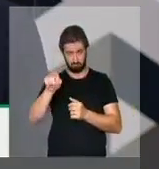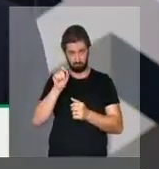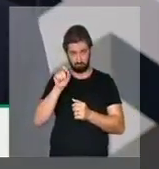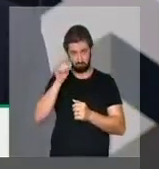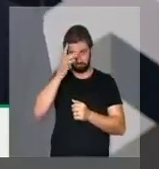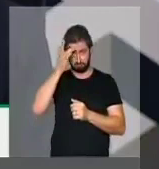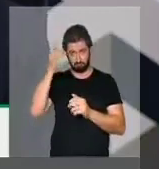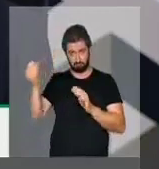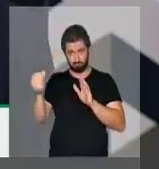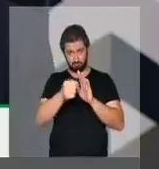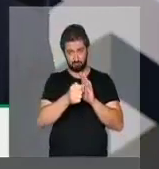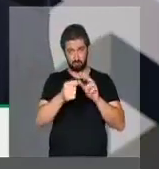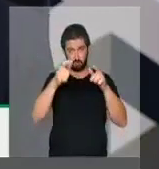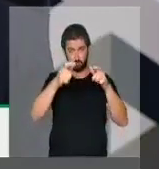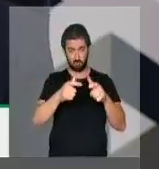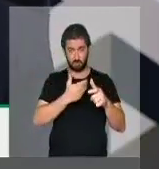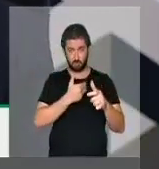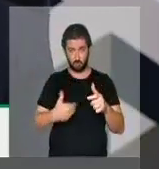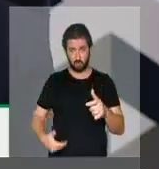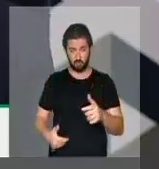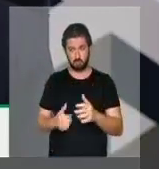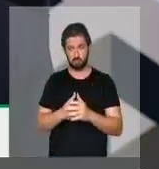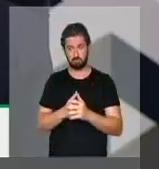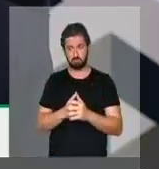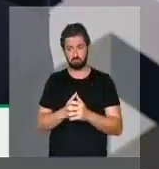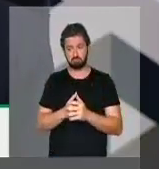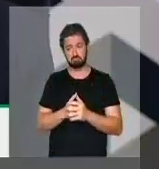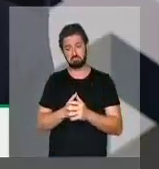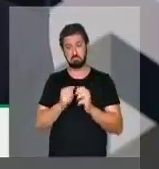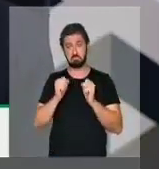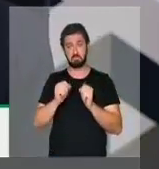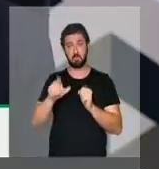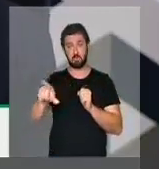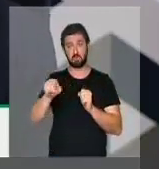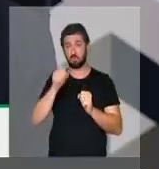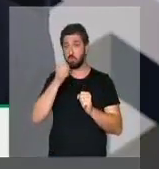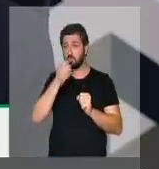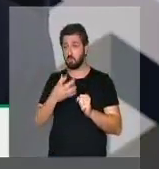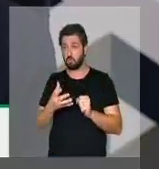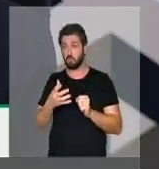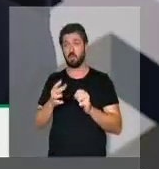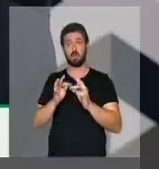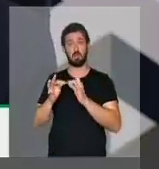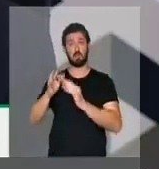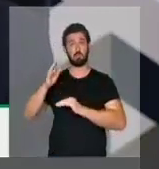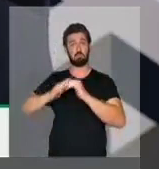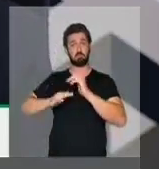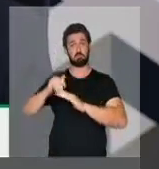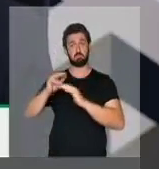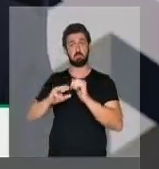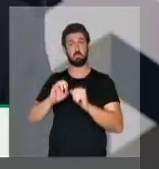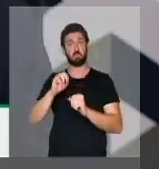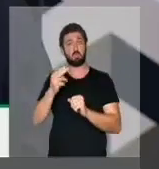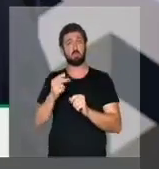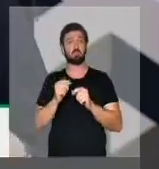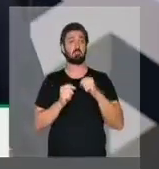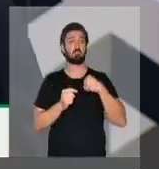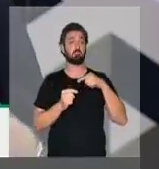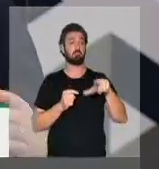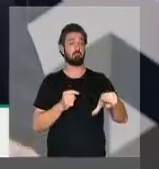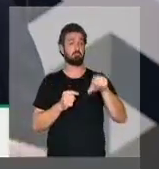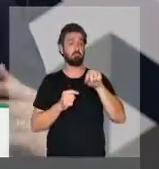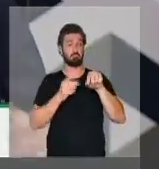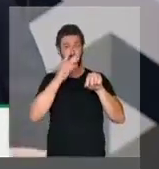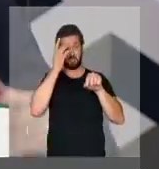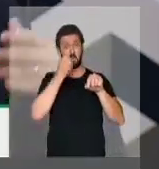nomear pessoas em cargos públicos, ele pode nomear pessoas boas, técnicas, competentes, ou ele pode nomear